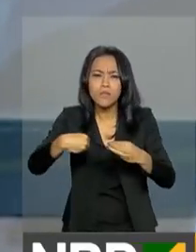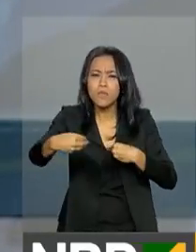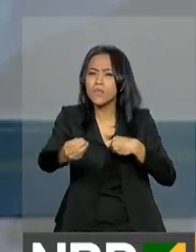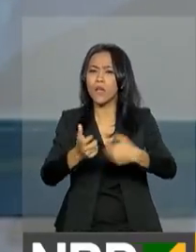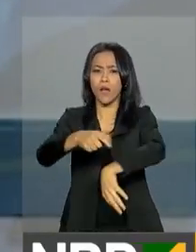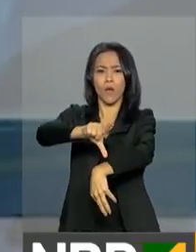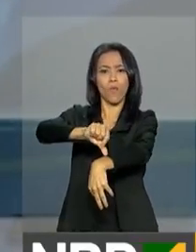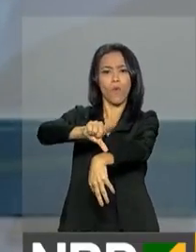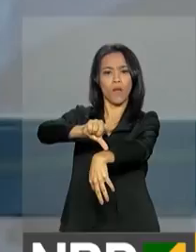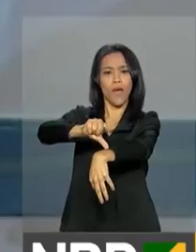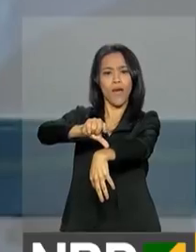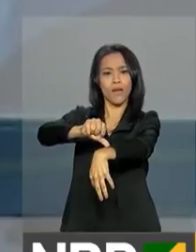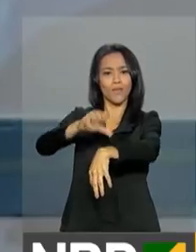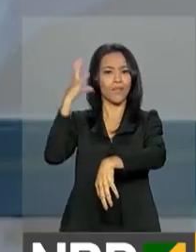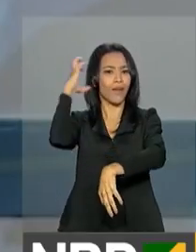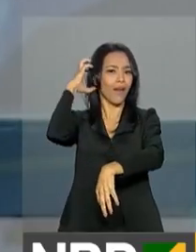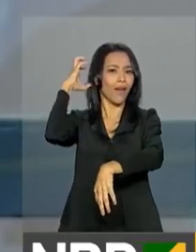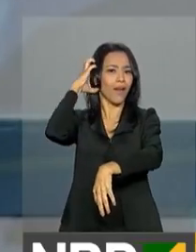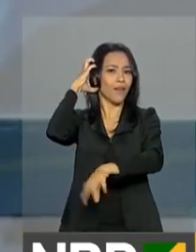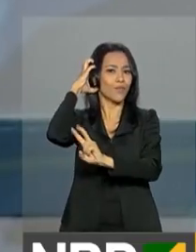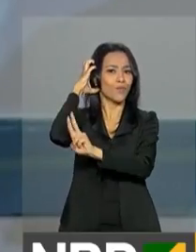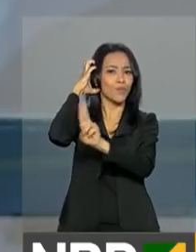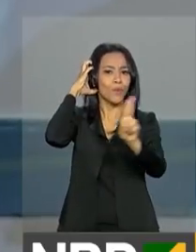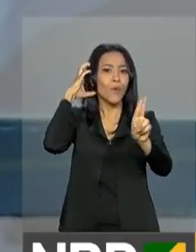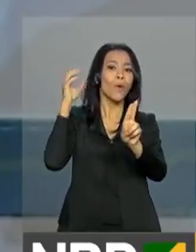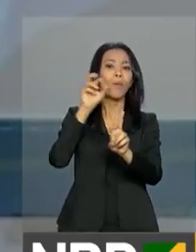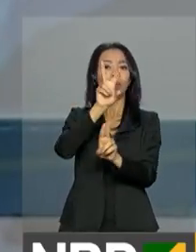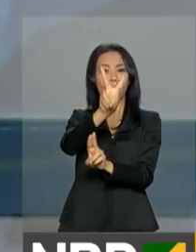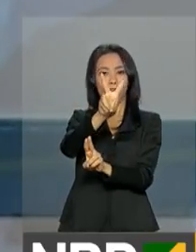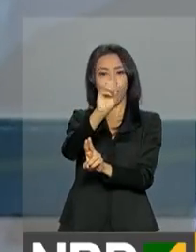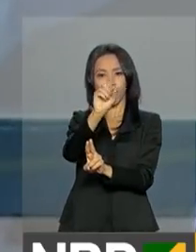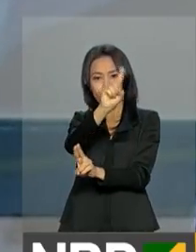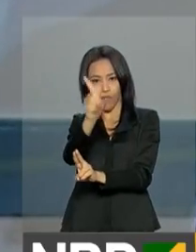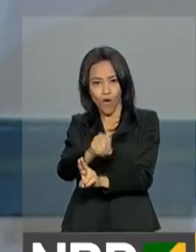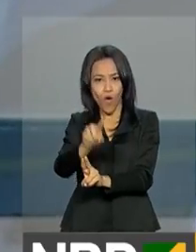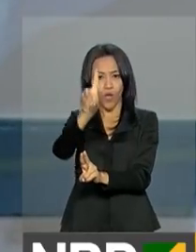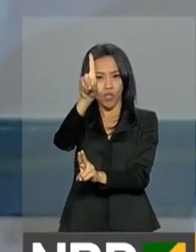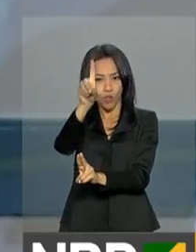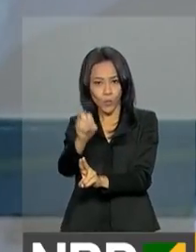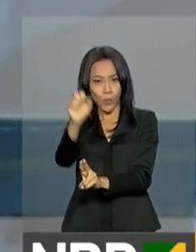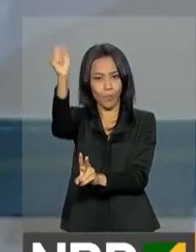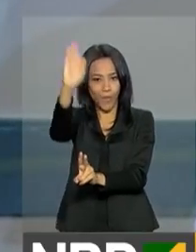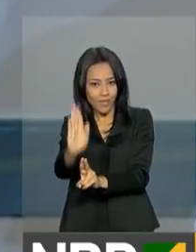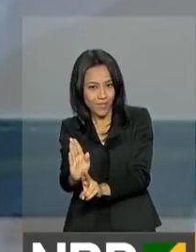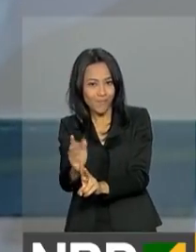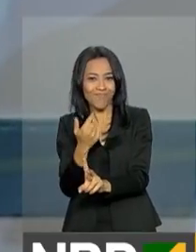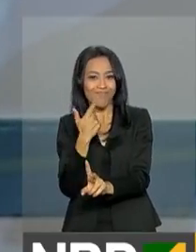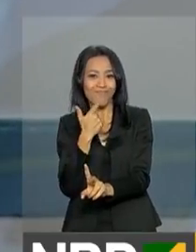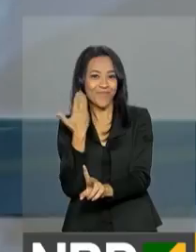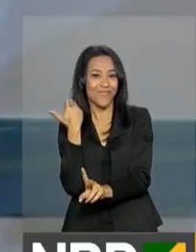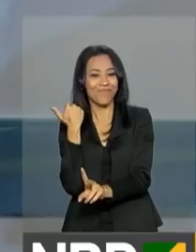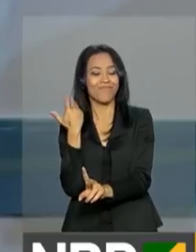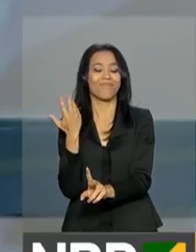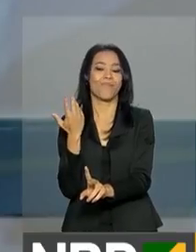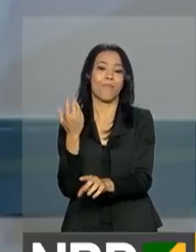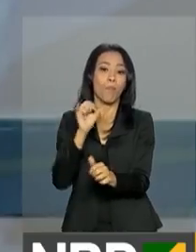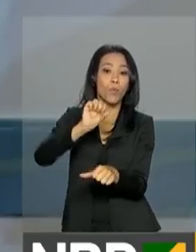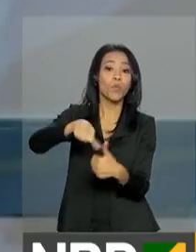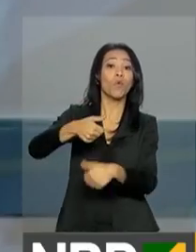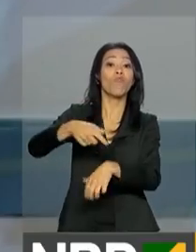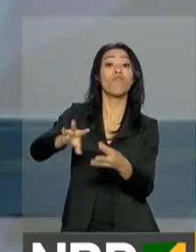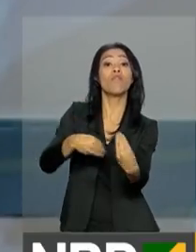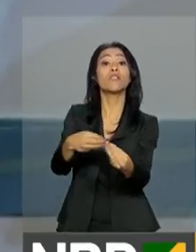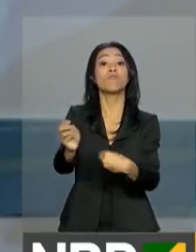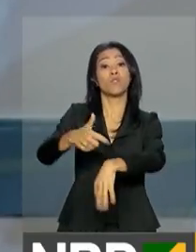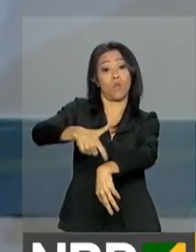Voz do Brasil. Apenas para citar um avanço mais recente, né? Na verdade, era uma medida de